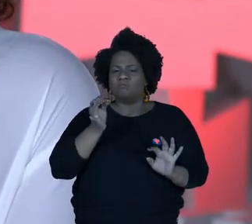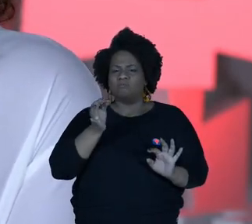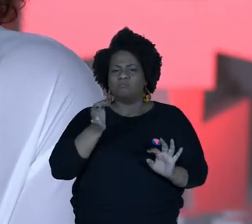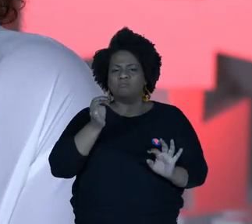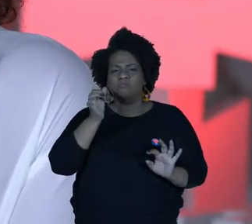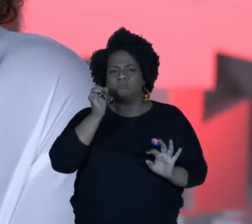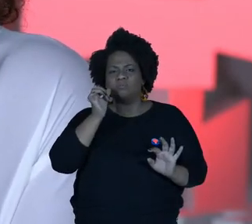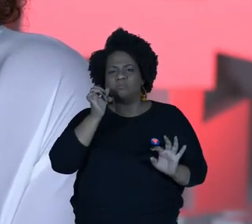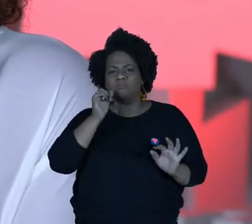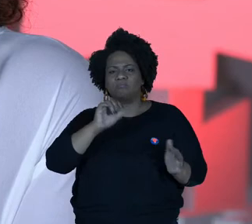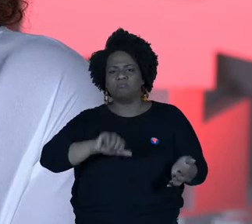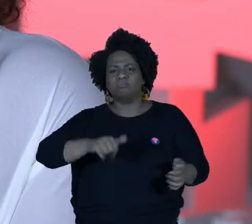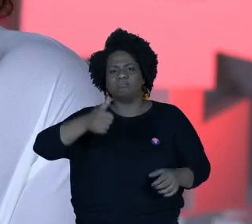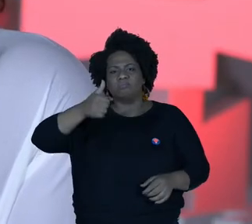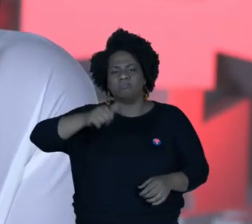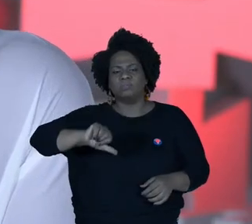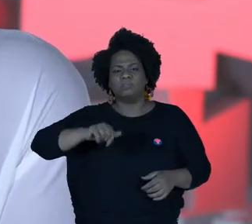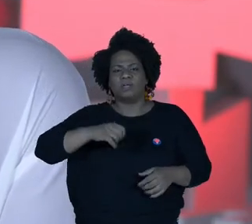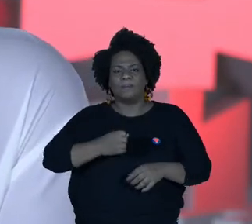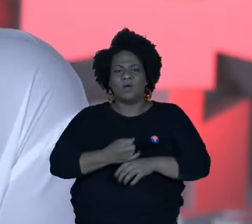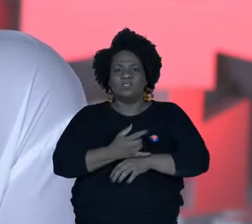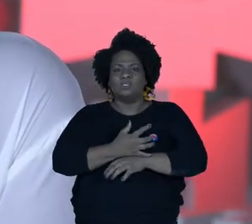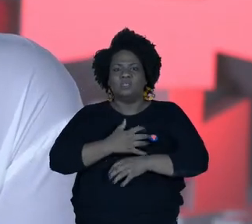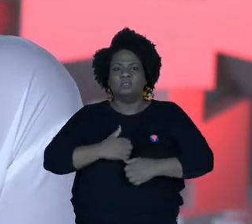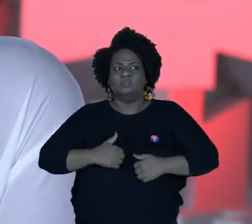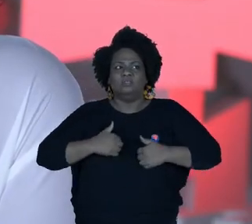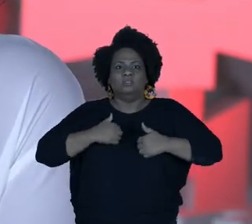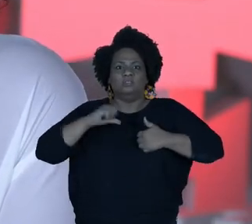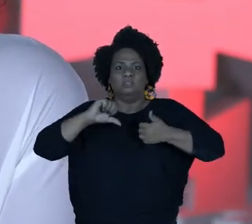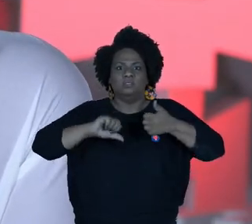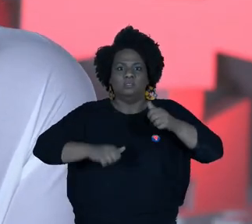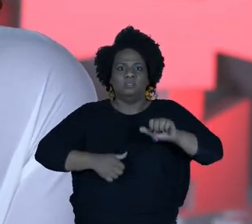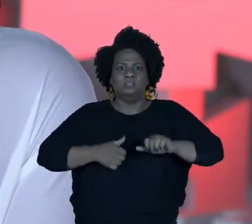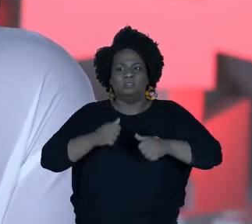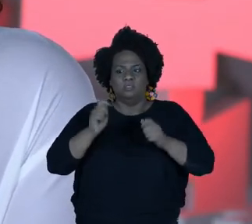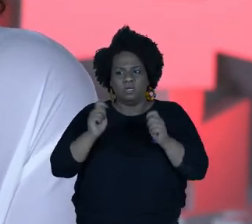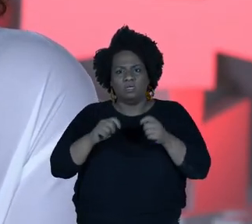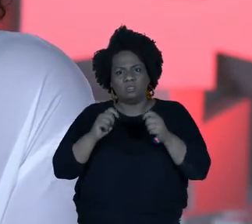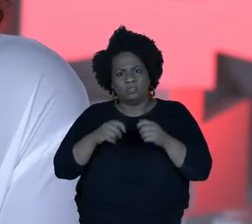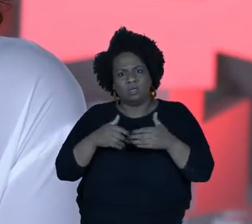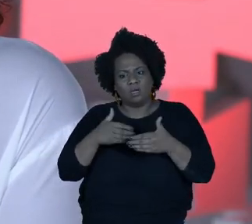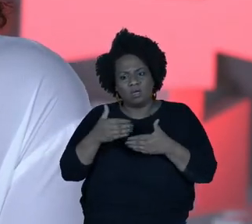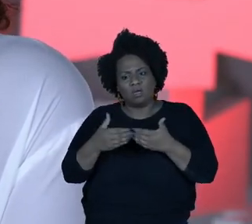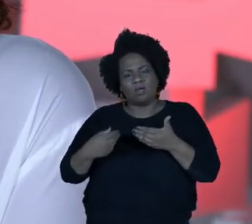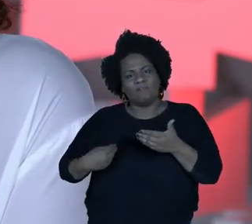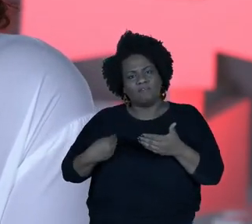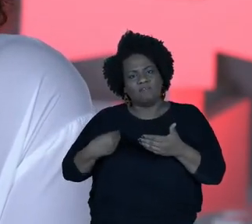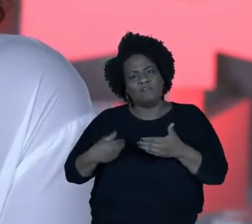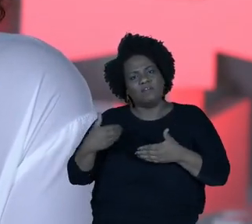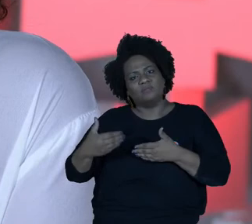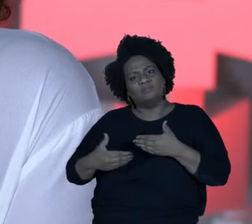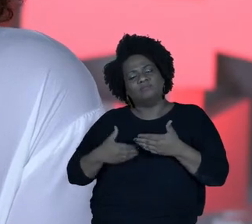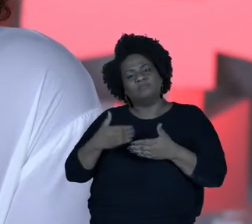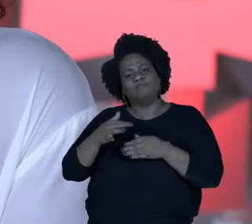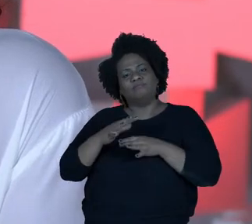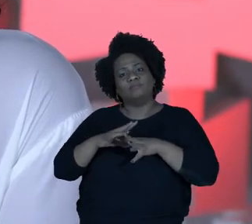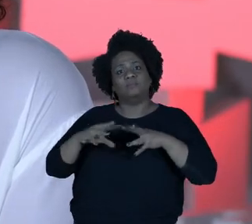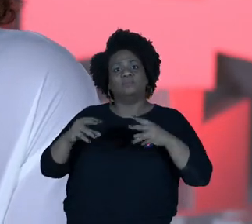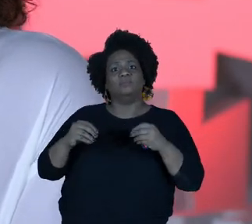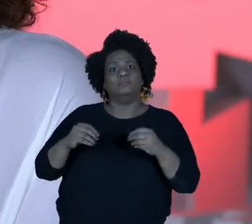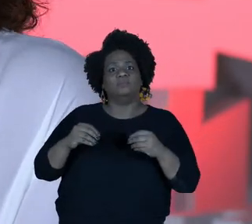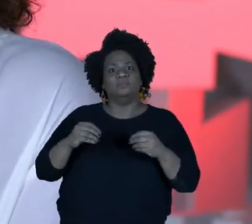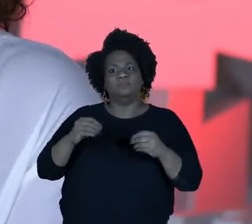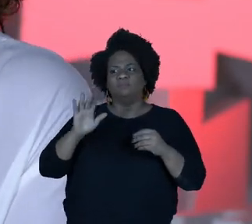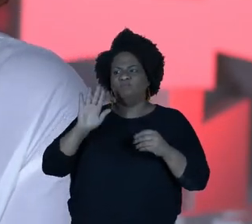pequenas alterações emocionais que poderiam ser curadas na convivência. E as pessoas foram